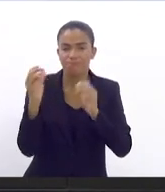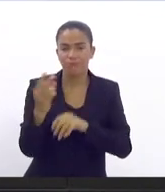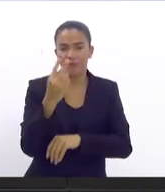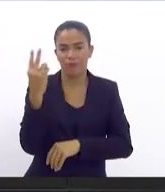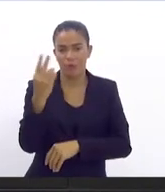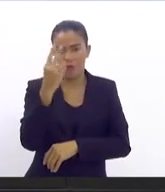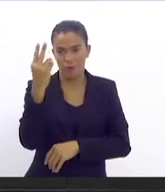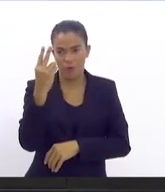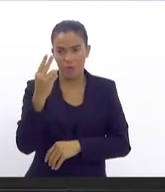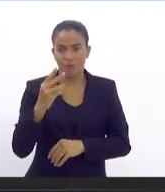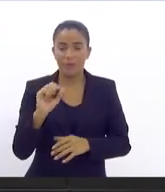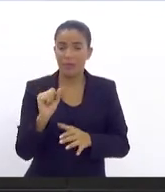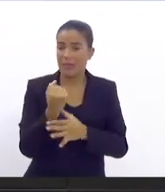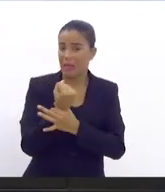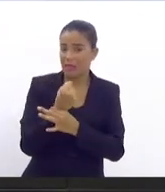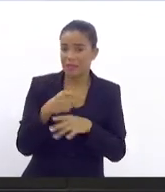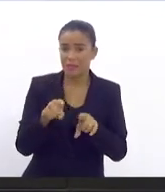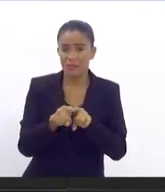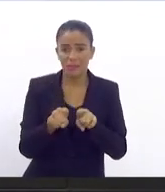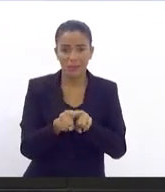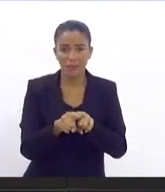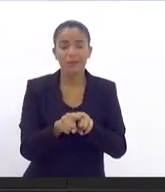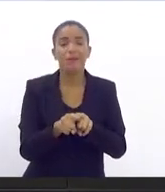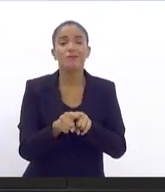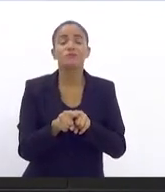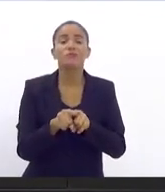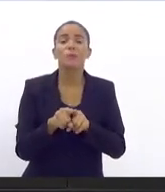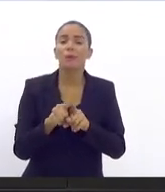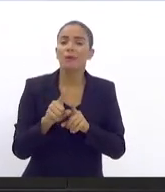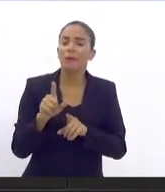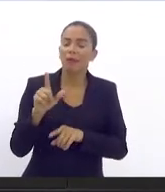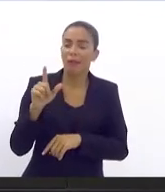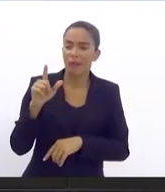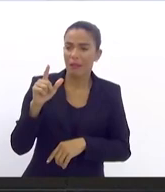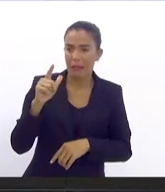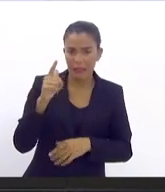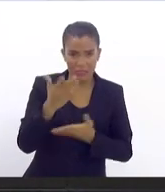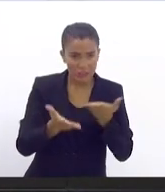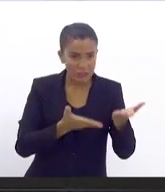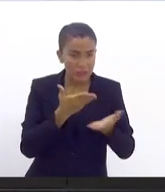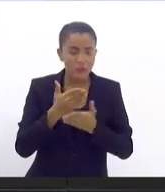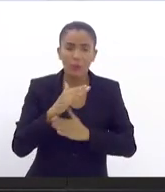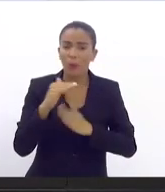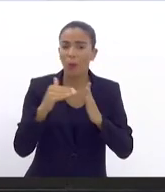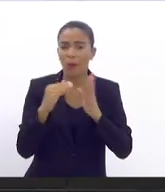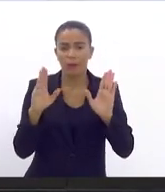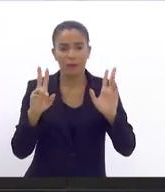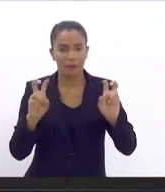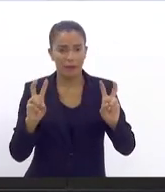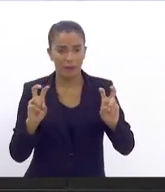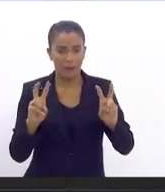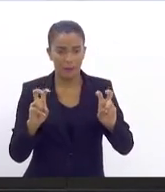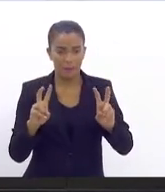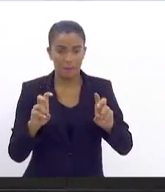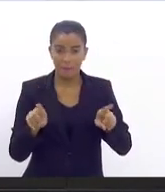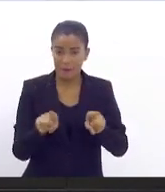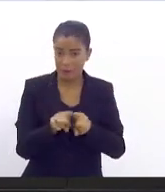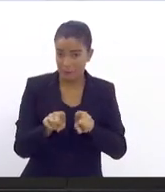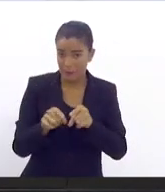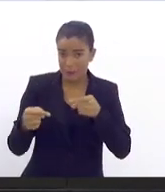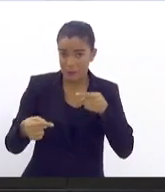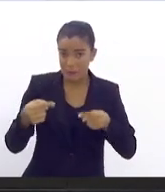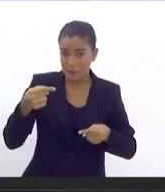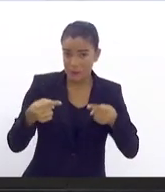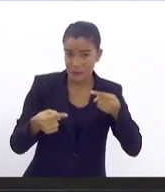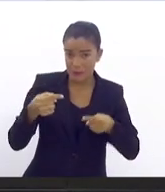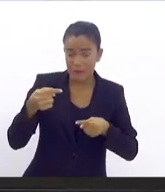do legislador e garantir que o legislador faça a legislação, legisle sobre qualquer tema pertinente, obviamente, inclusive os concorrentes.